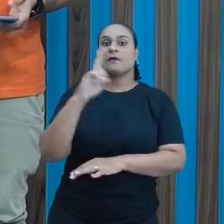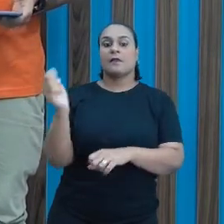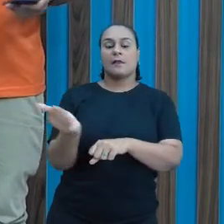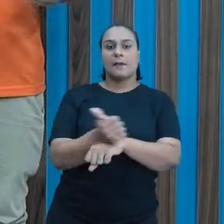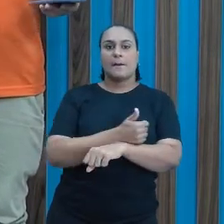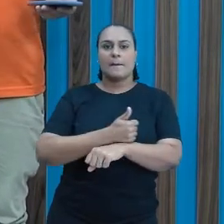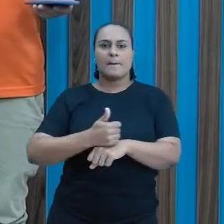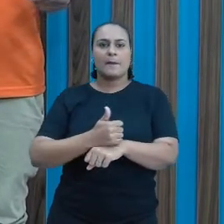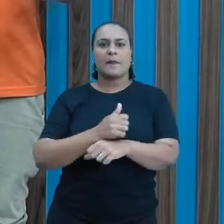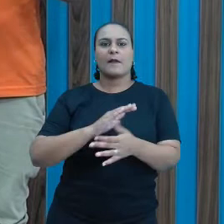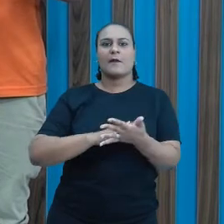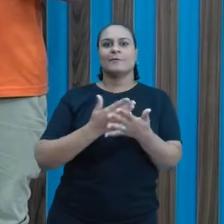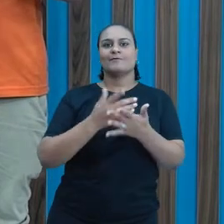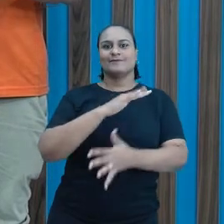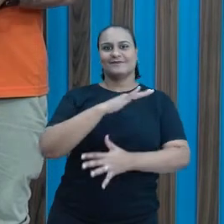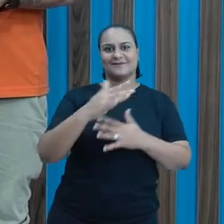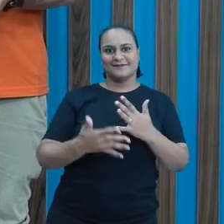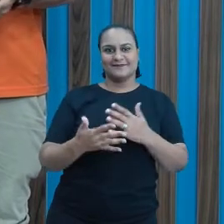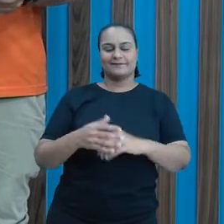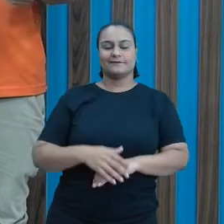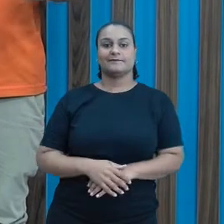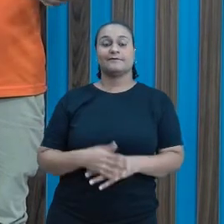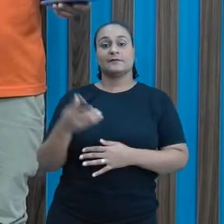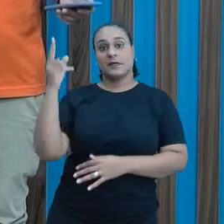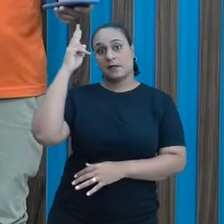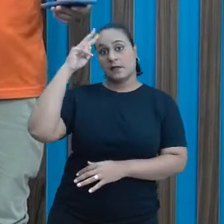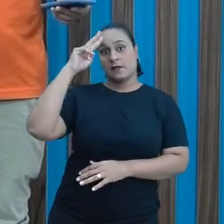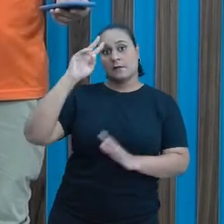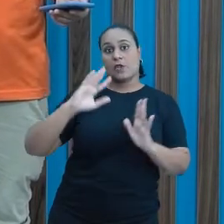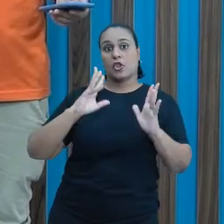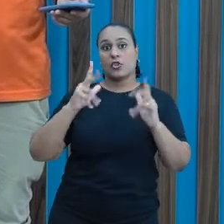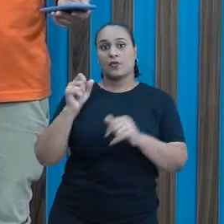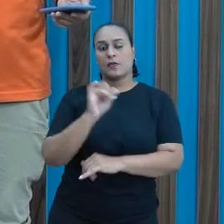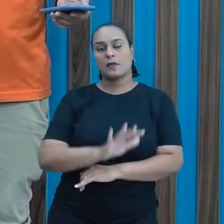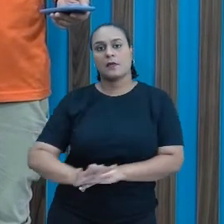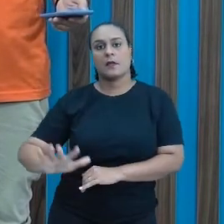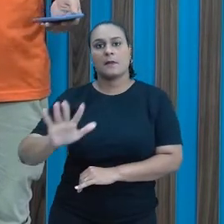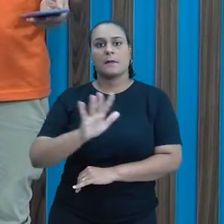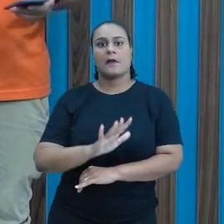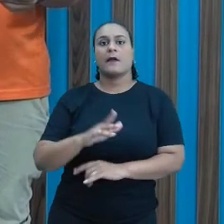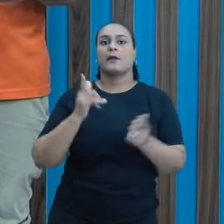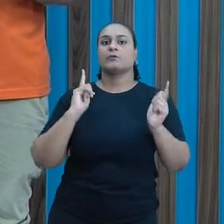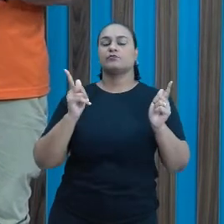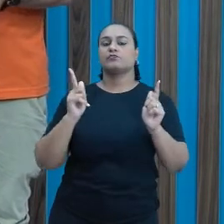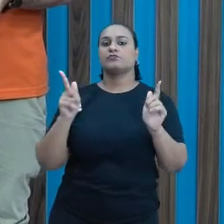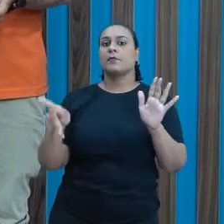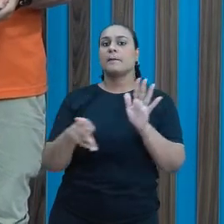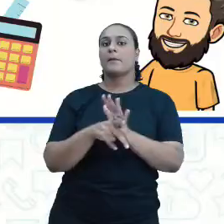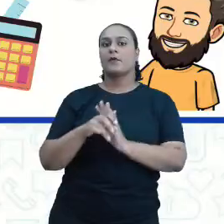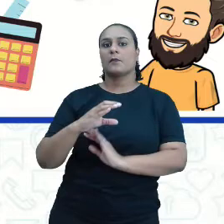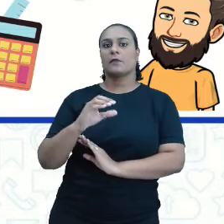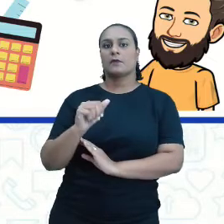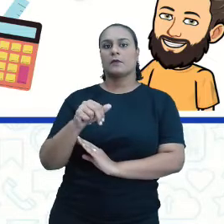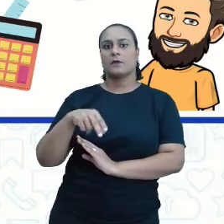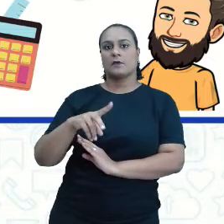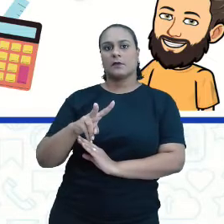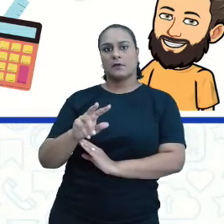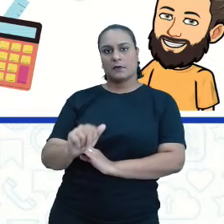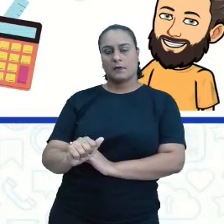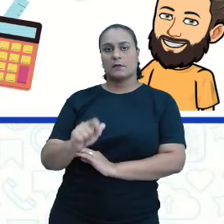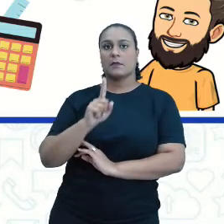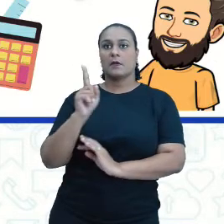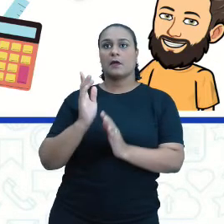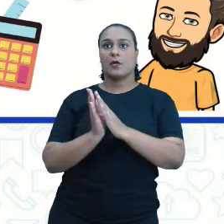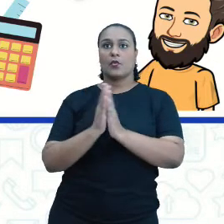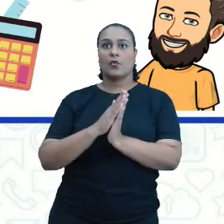certo? Então vamos lá. Lembrando que todas as imagens e todas as animações utilizadas nessa aula são feitas no Canva e o avatar